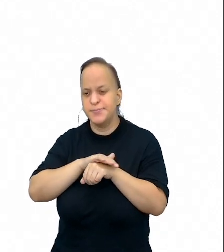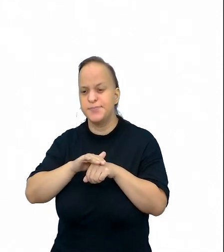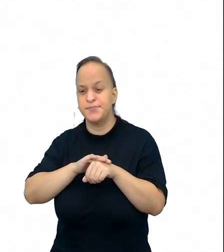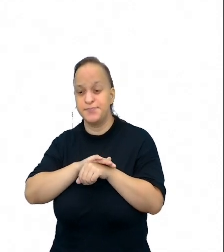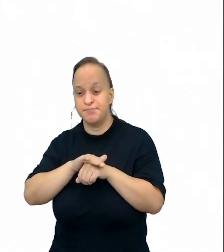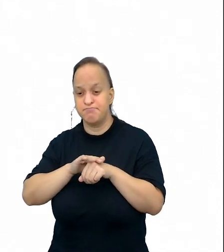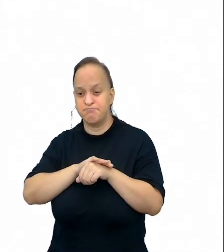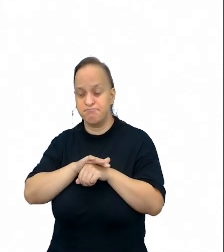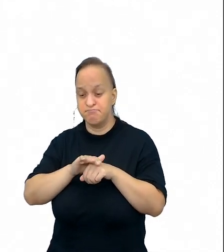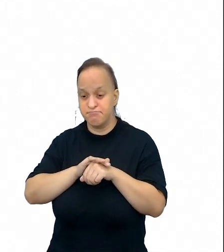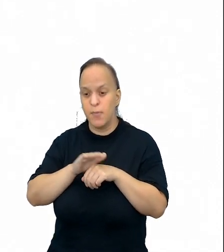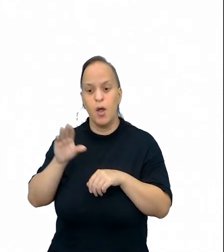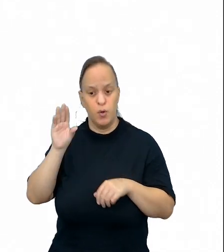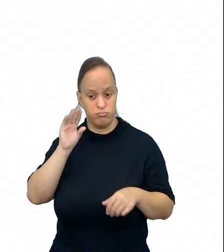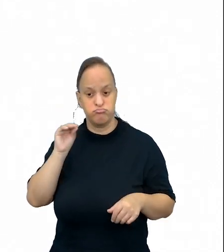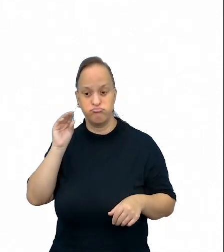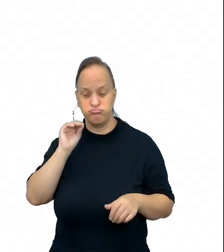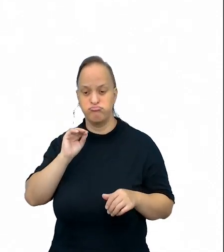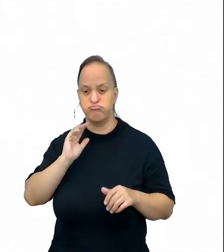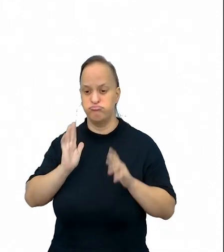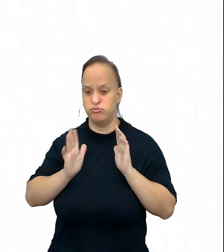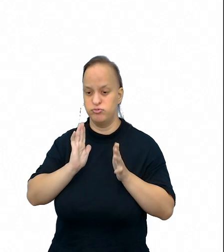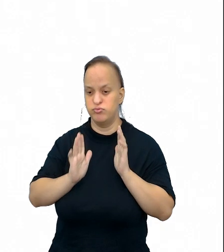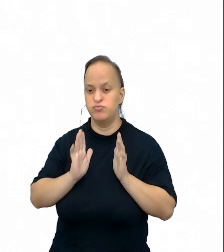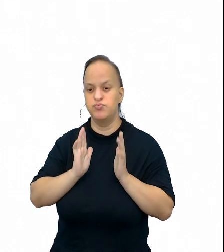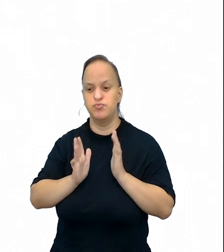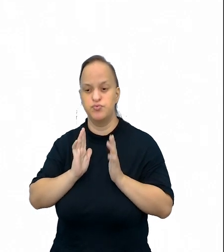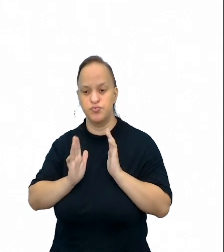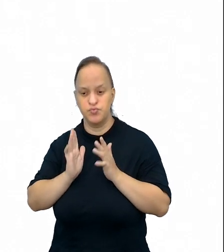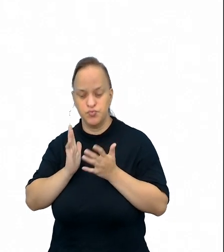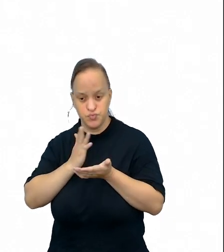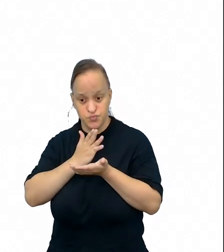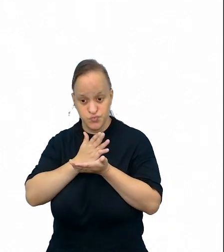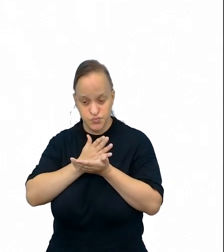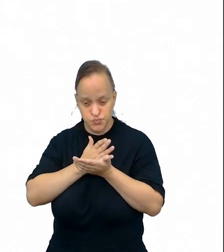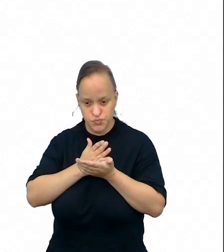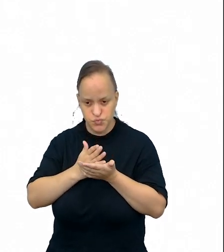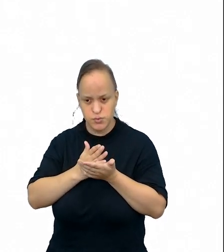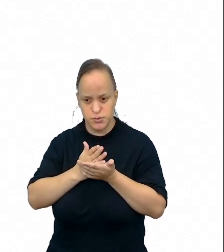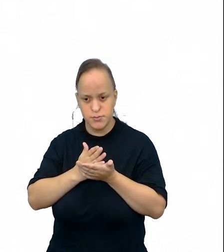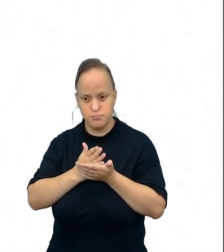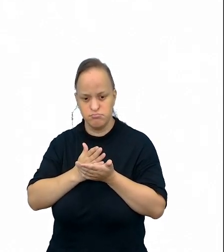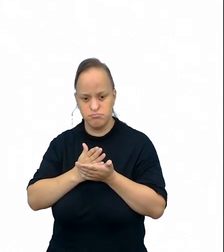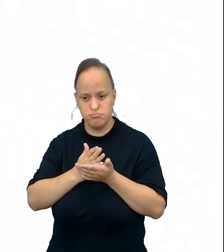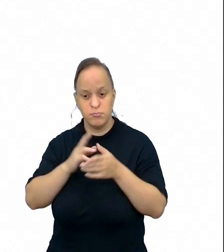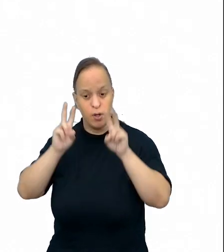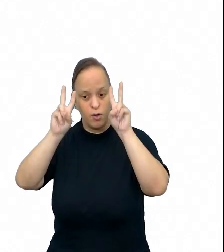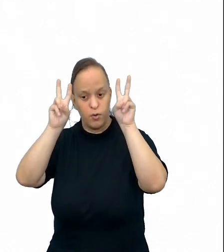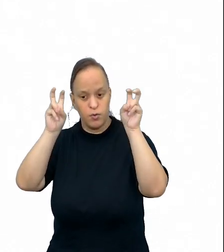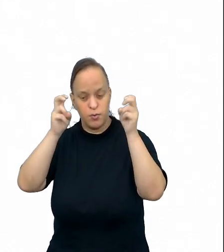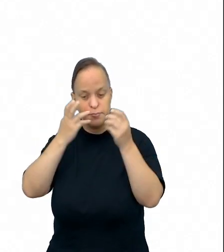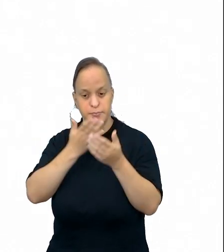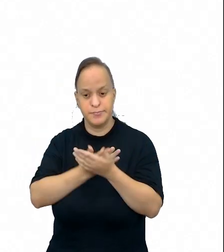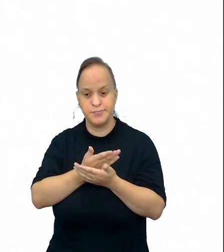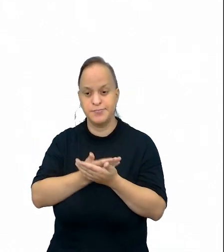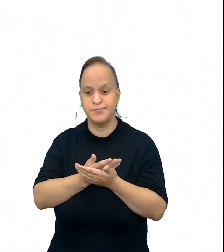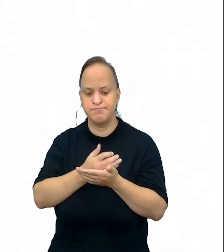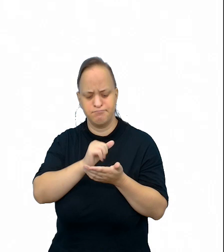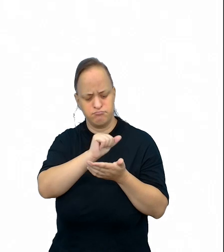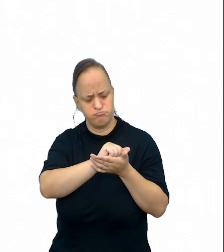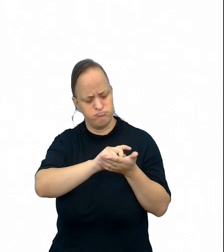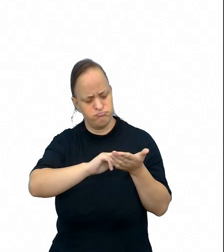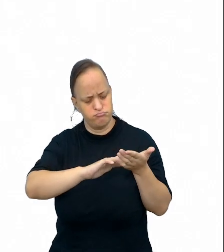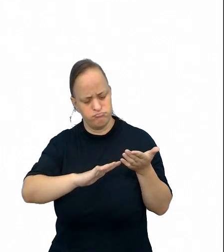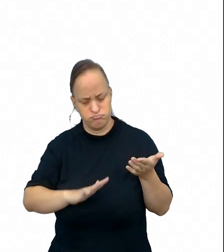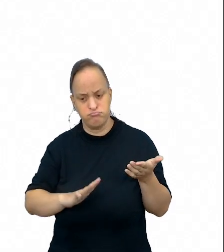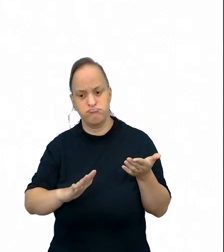também, né? A aula chama-se Para Começo de Conversa. Há uma proposta de atividades que apresenta para os